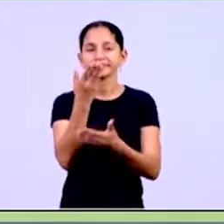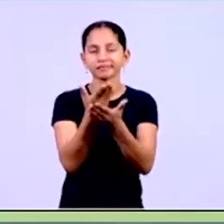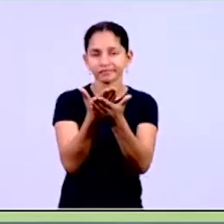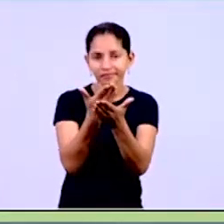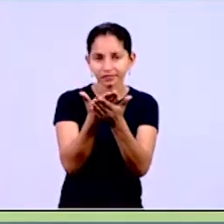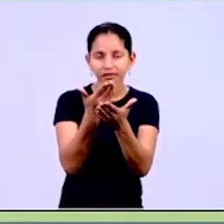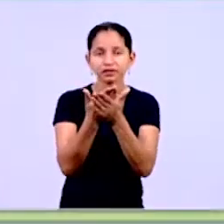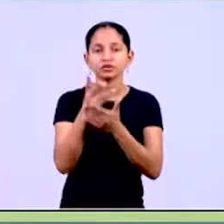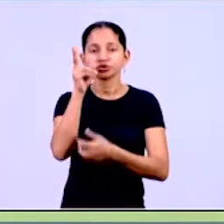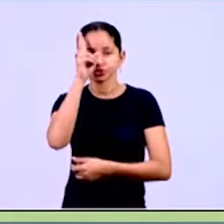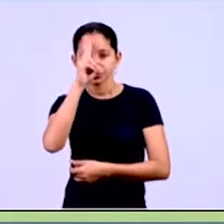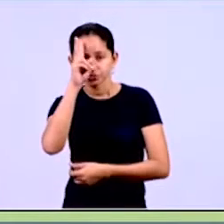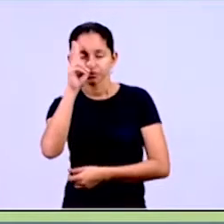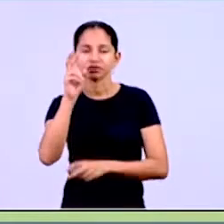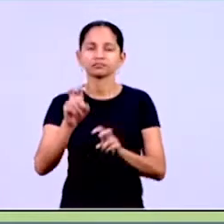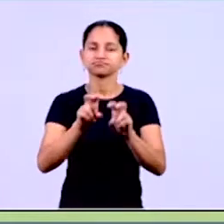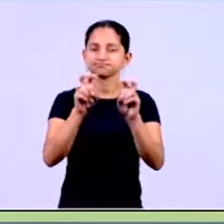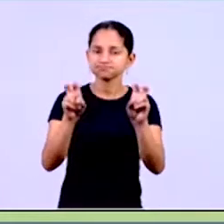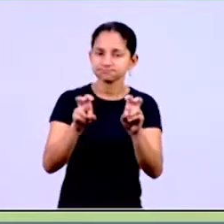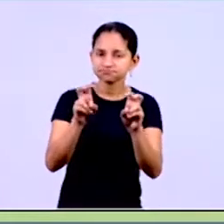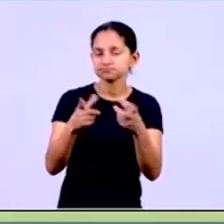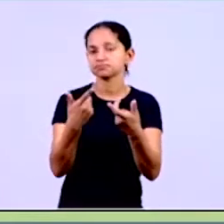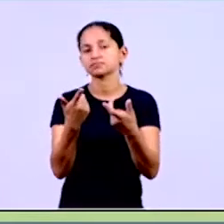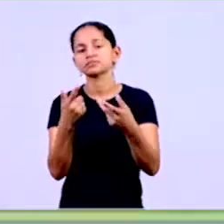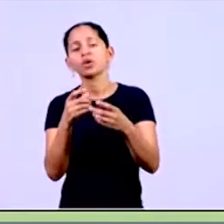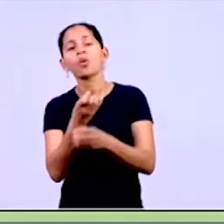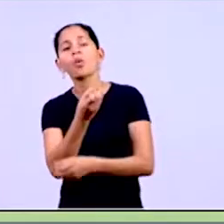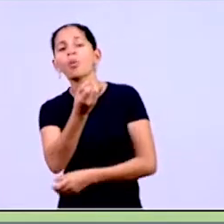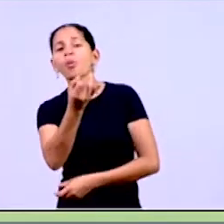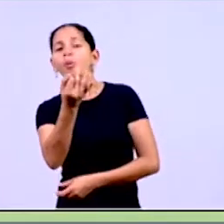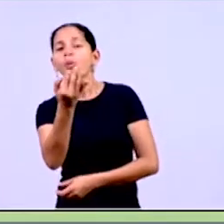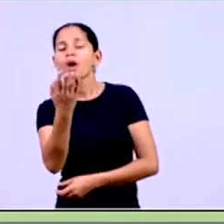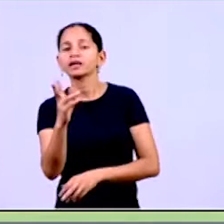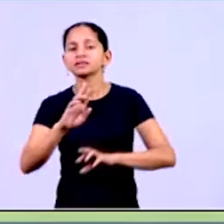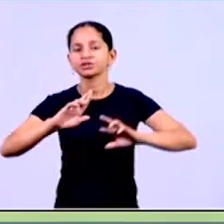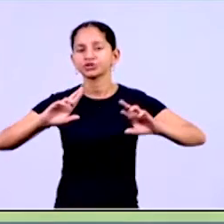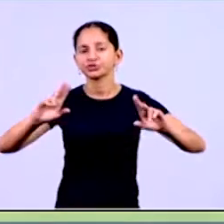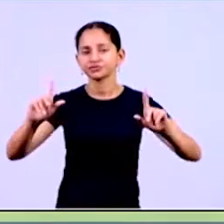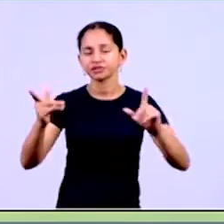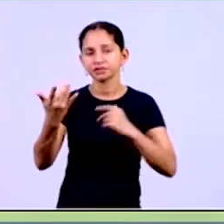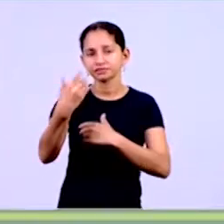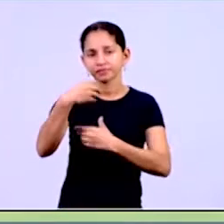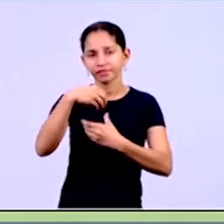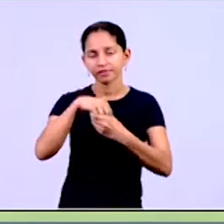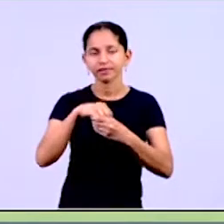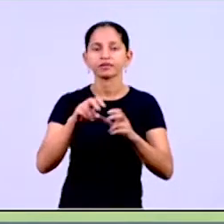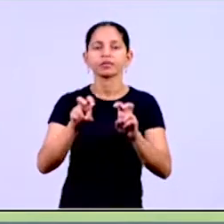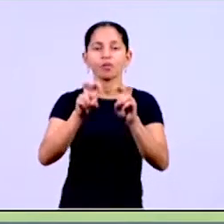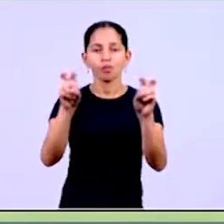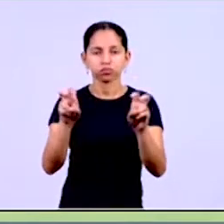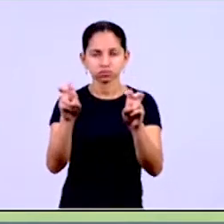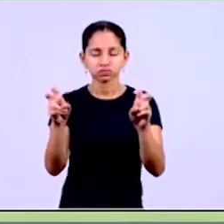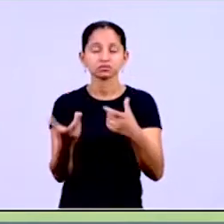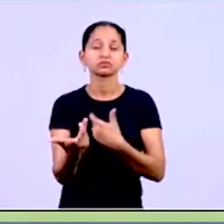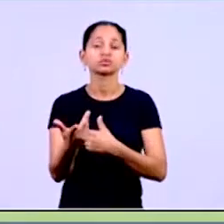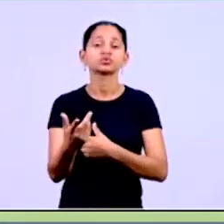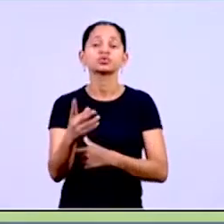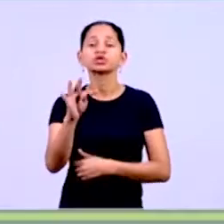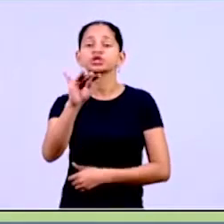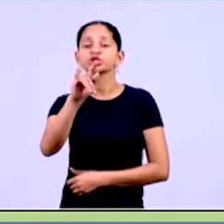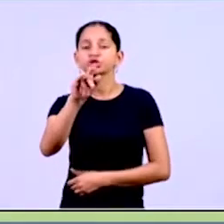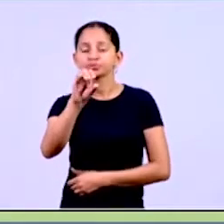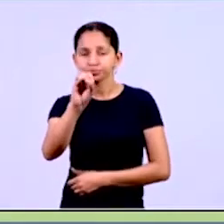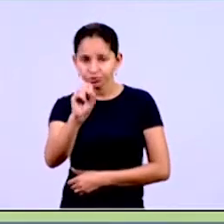A história da computação, quais são as unidades de informação que nós temos, os tipos de